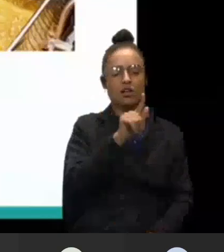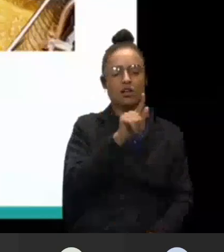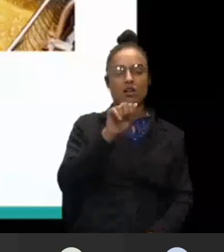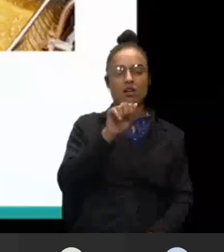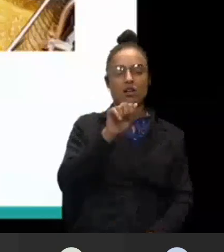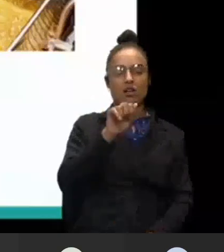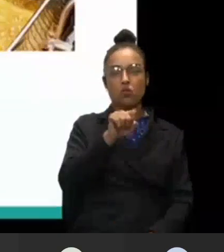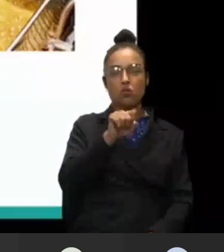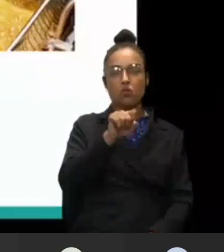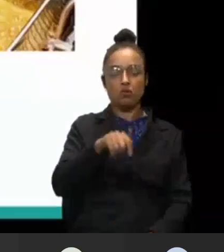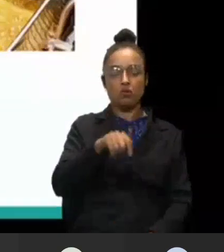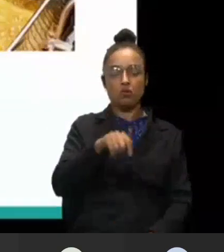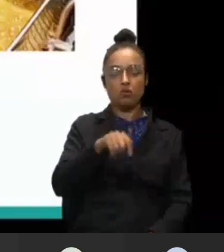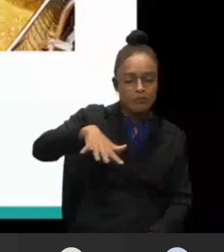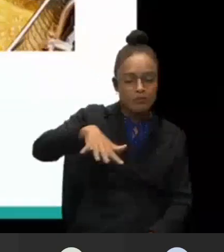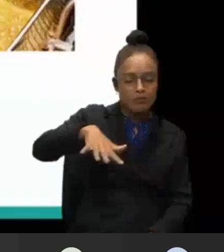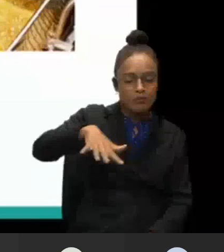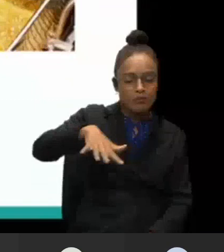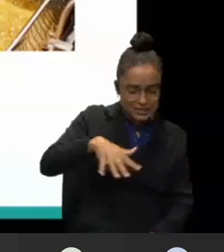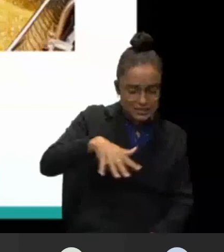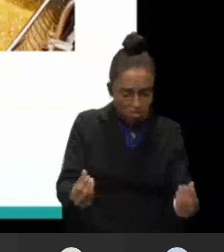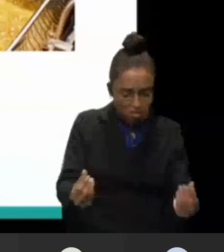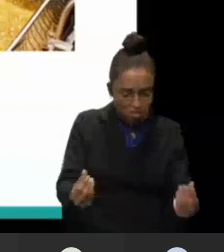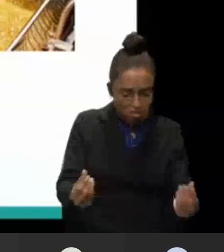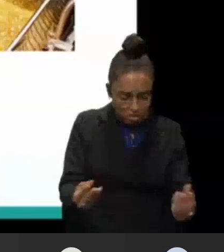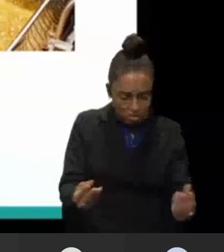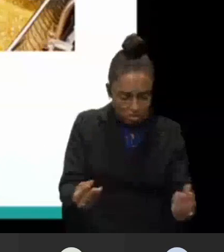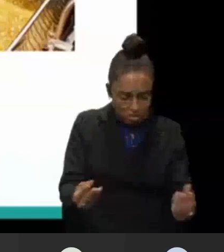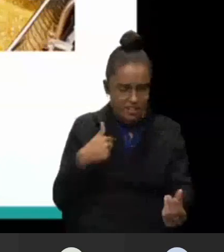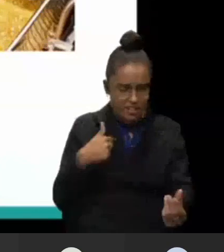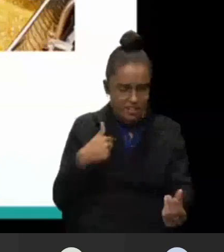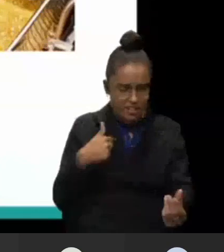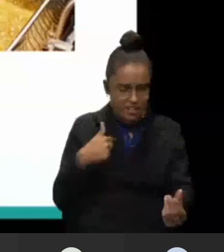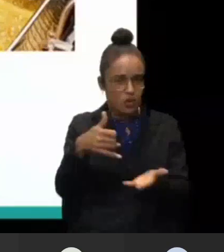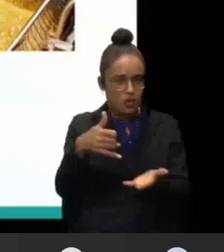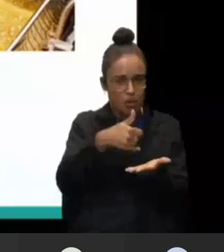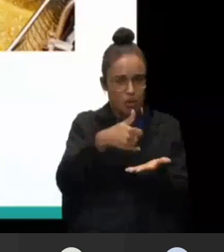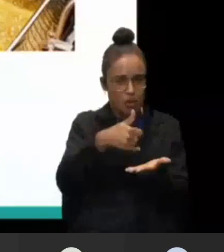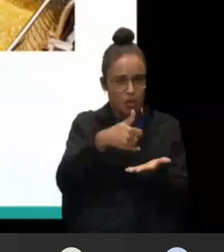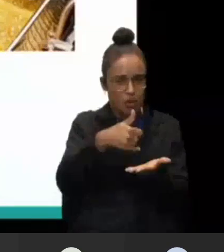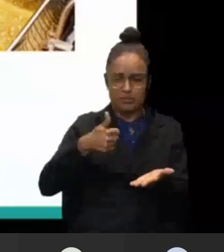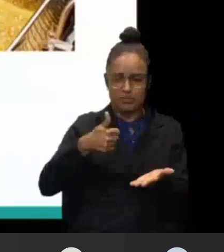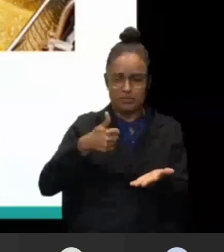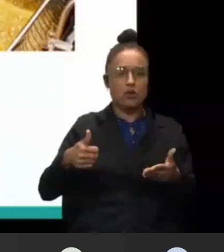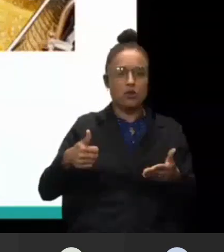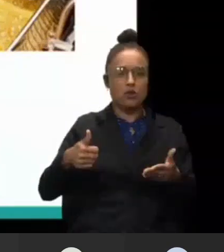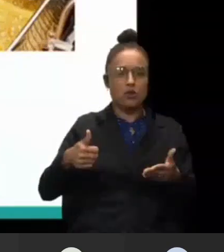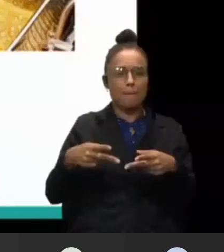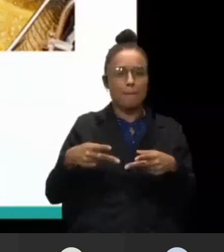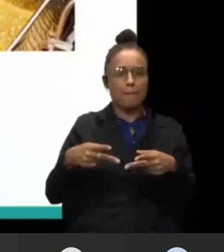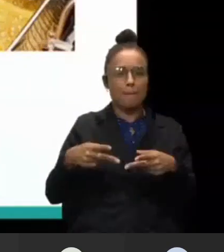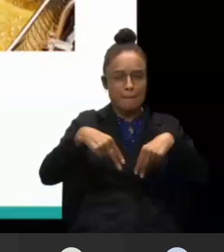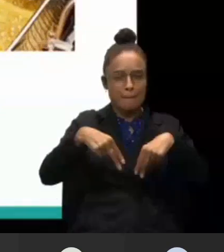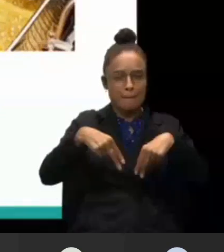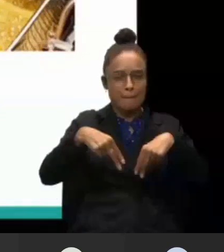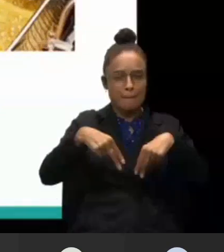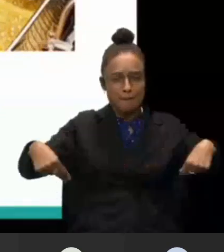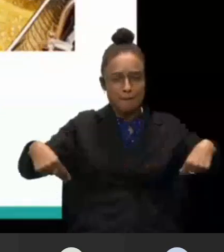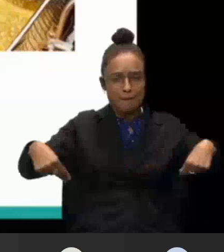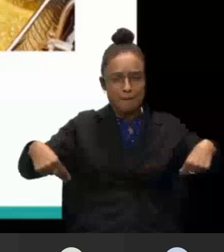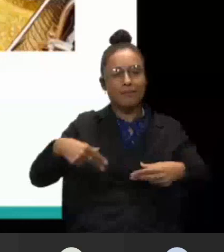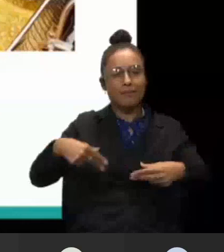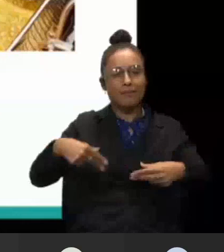graxos no meio. Então, tem-se a liberação de ácidos graxos no meio. O processo de aquecimento, a aplicação